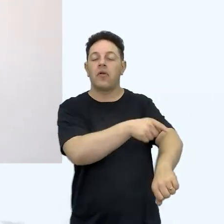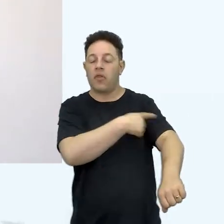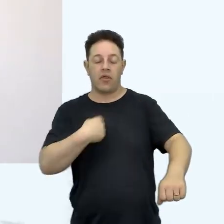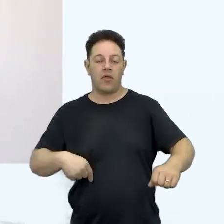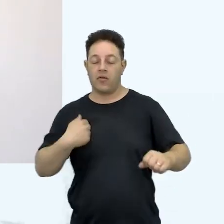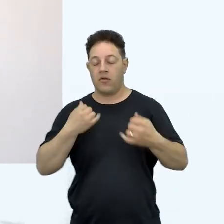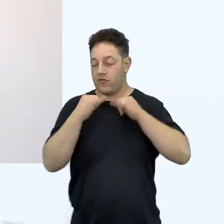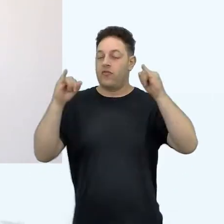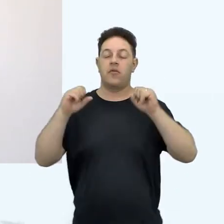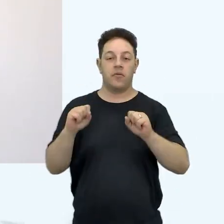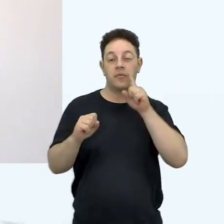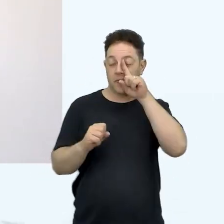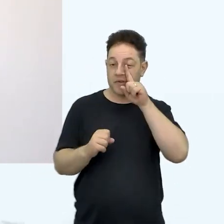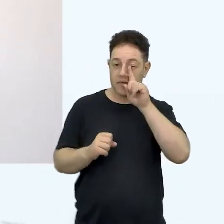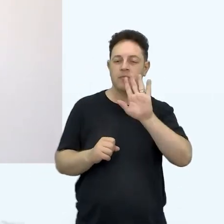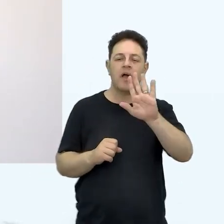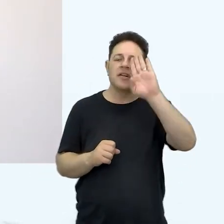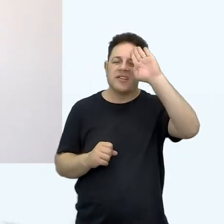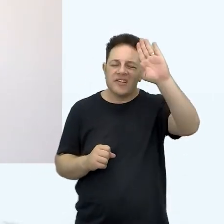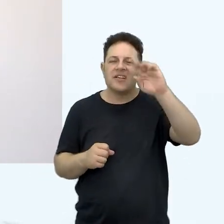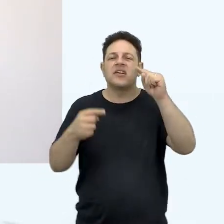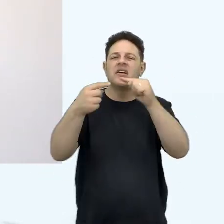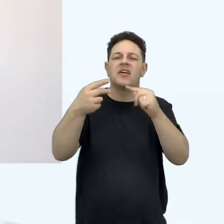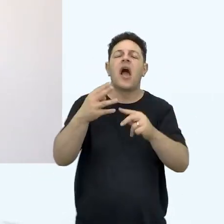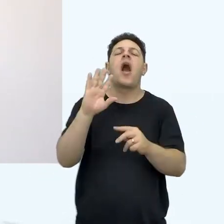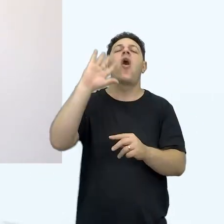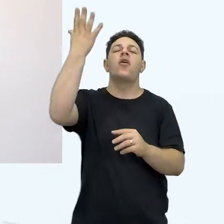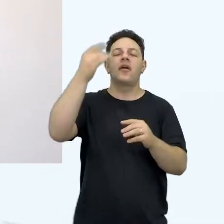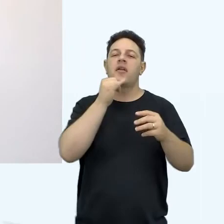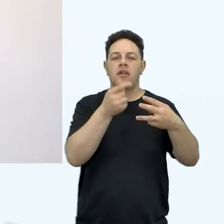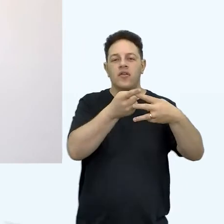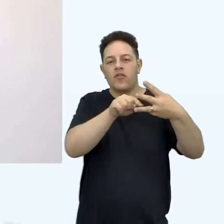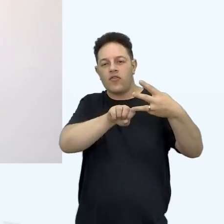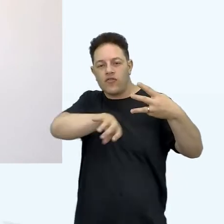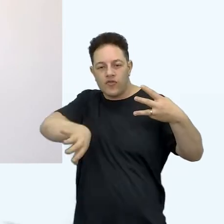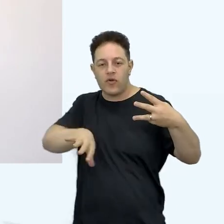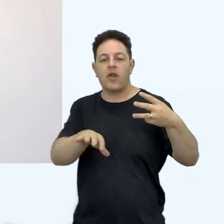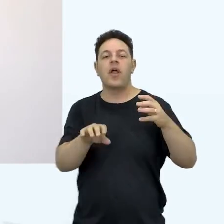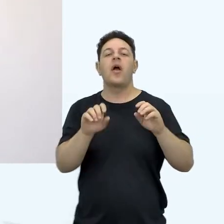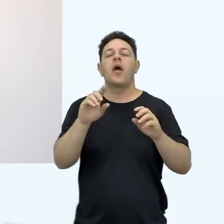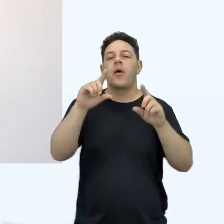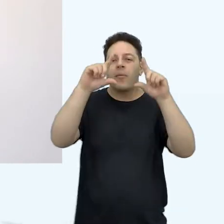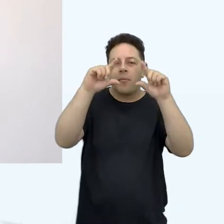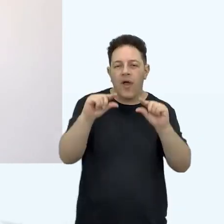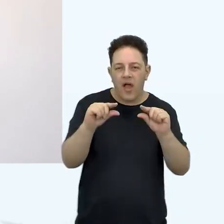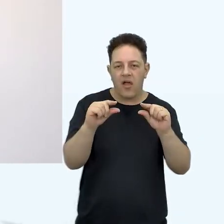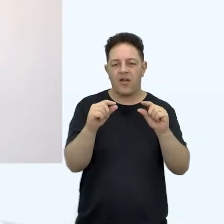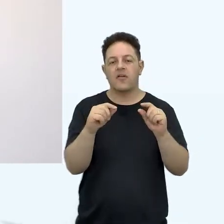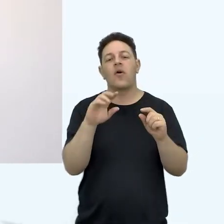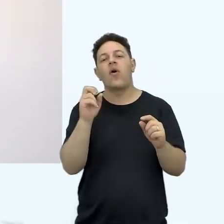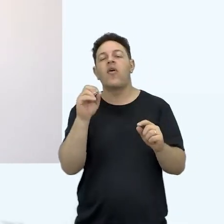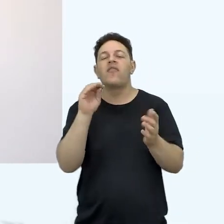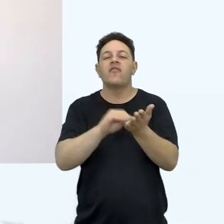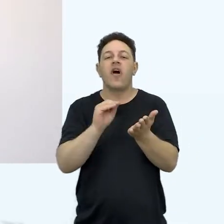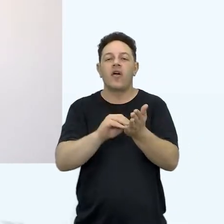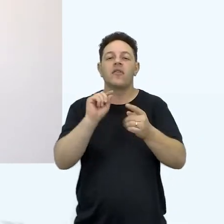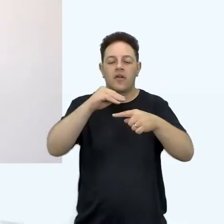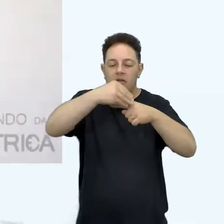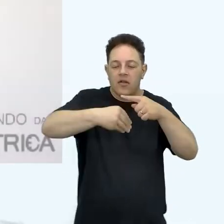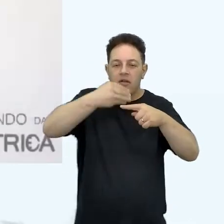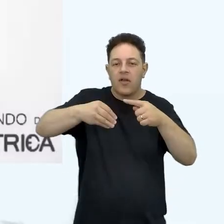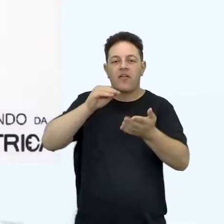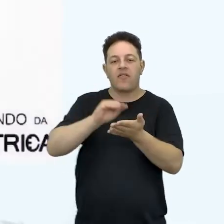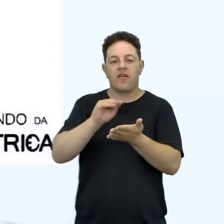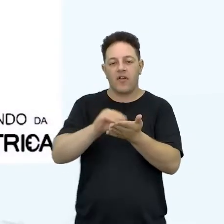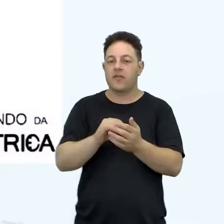principais pontos, né, que podem causar a fuga de corrente é baixa impedância ou mau isolamento de cabo. Então